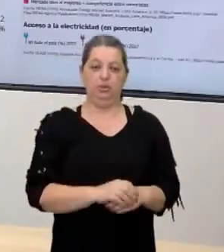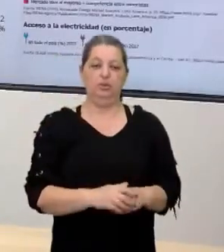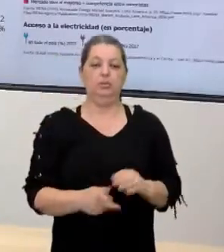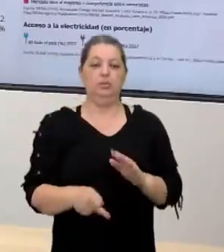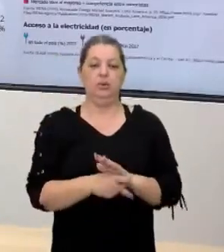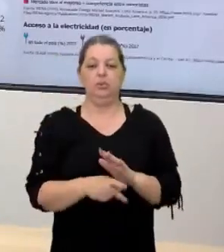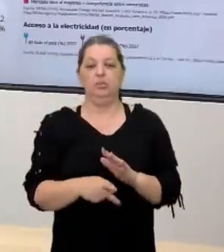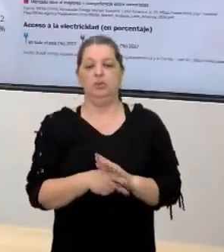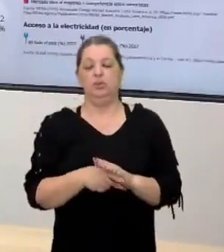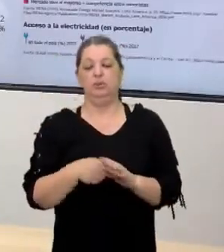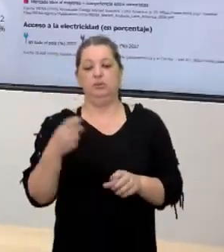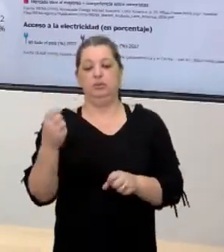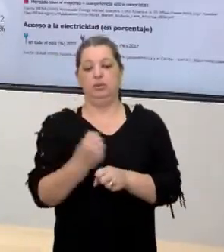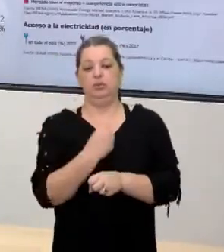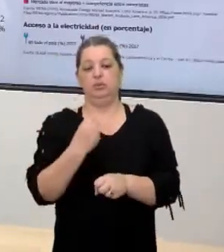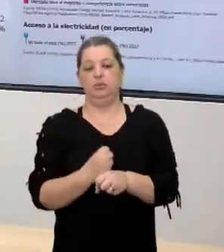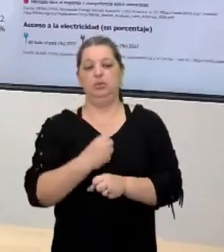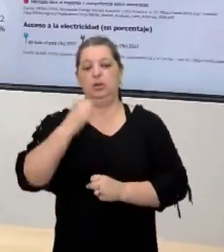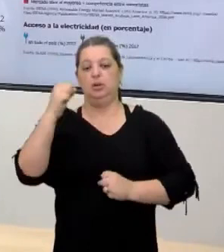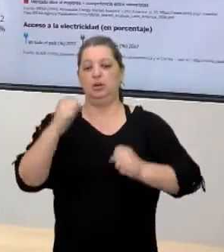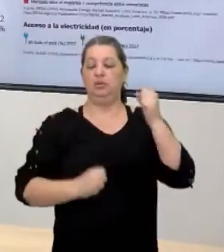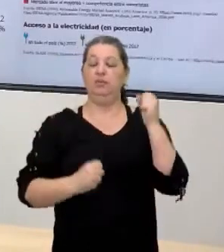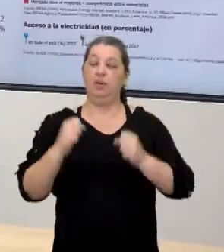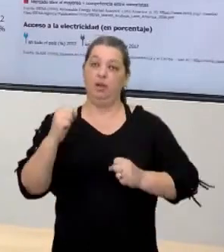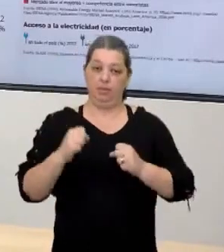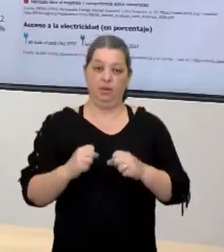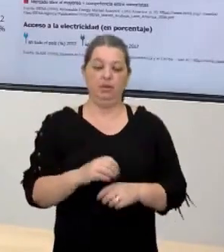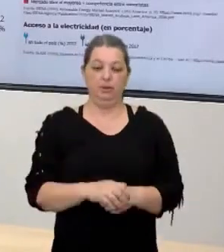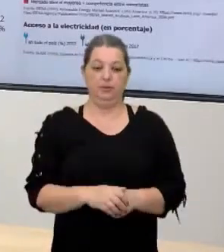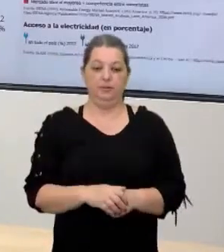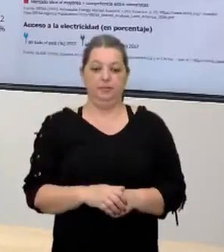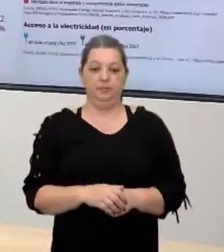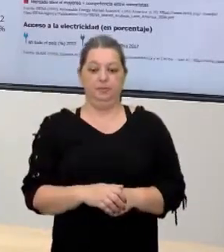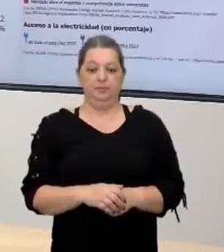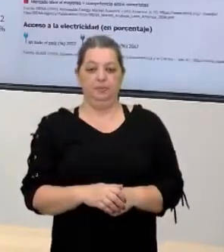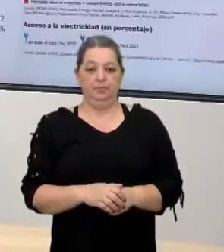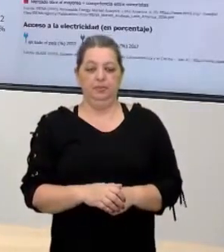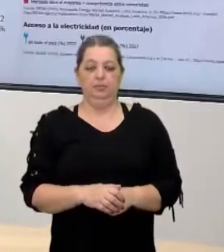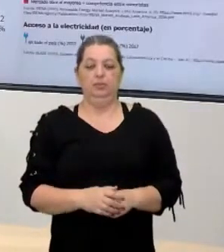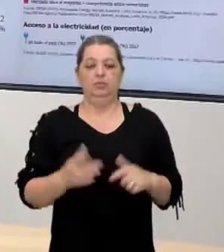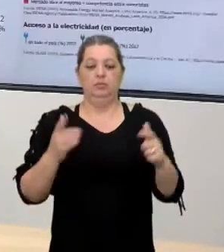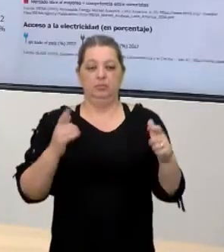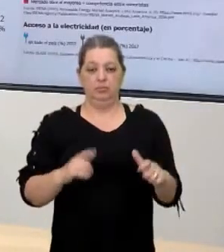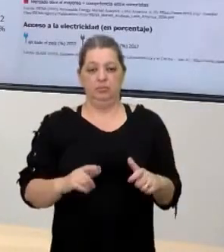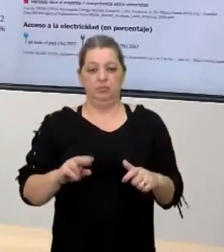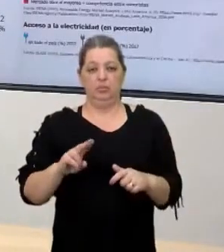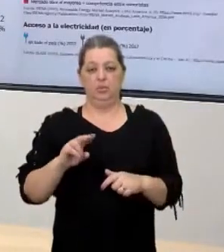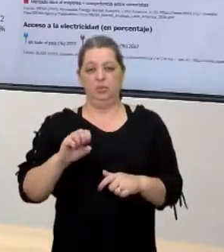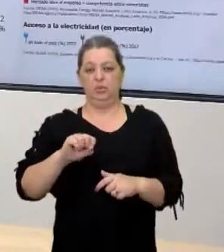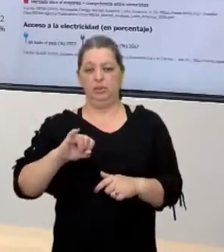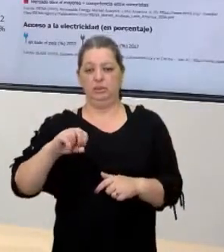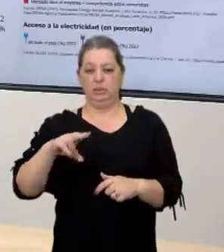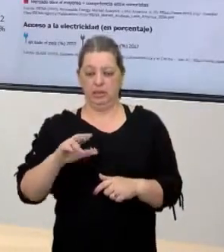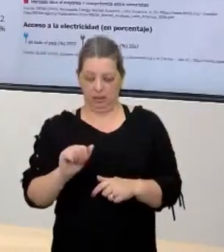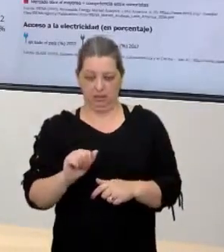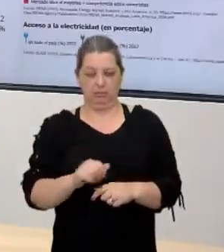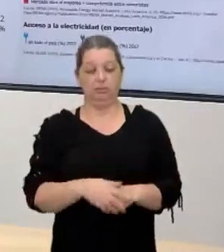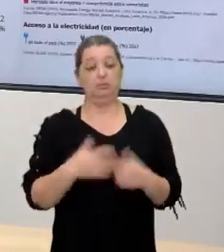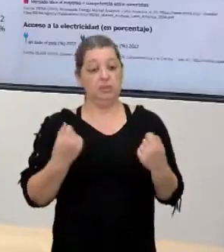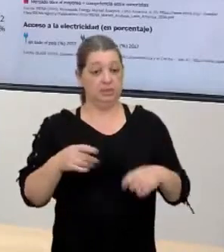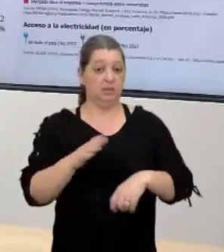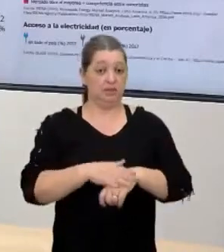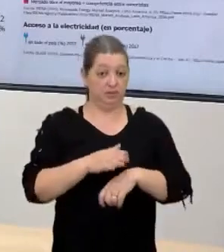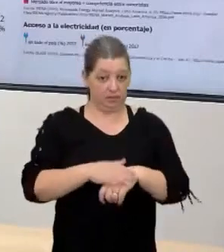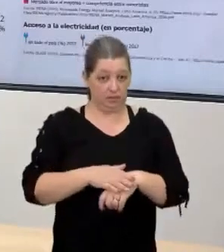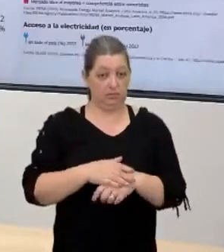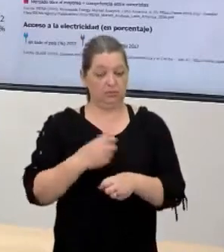construções das usinas. Então, essa construção aí da usina de Tapajós, ela é um claro exemplo do que tem que ser feito. Primeiro tem que haver